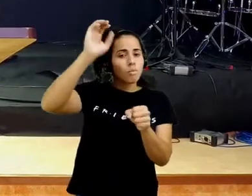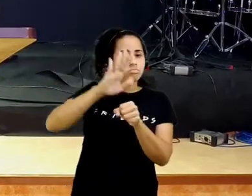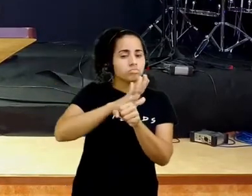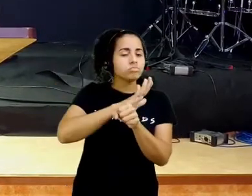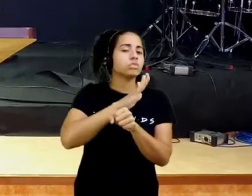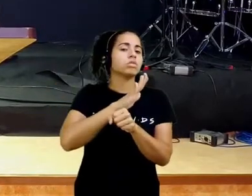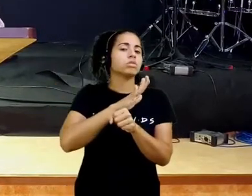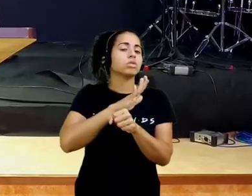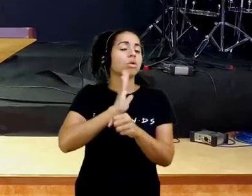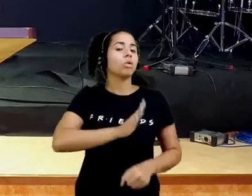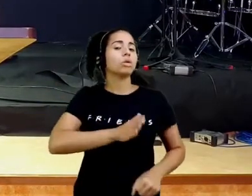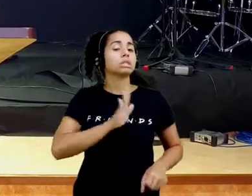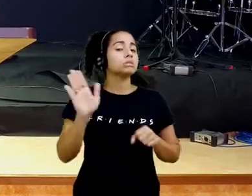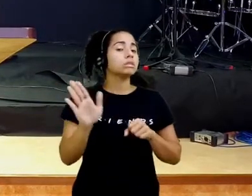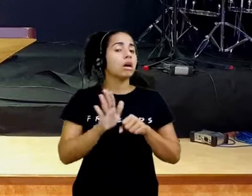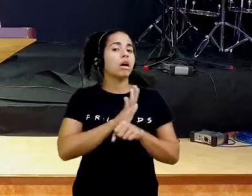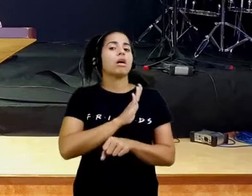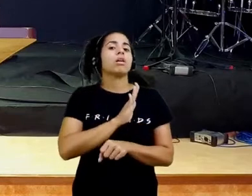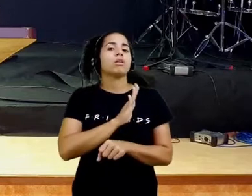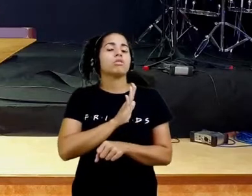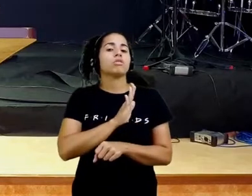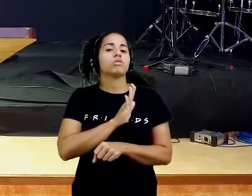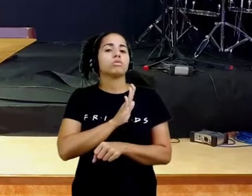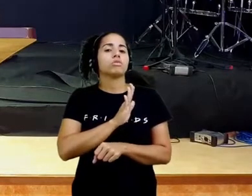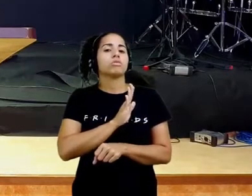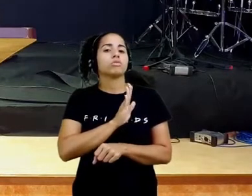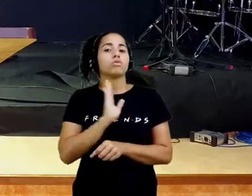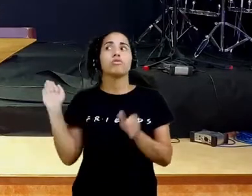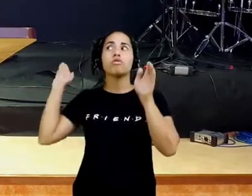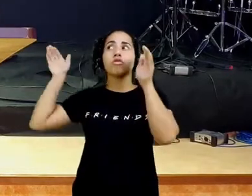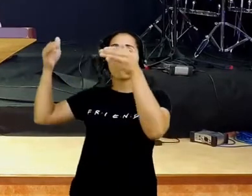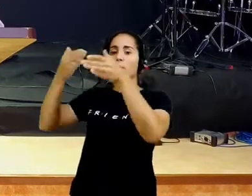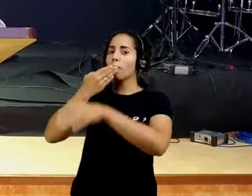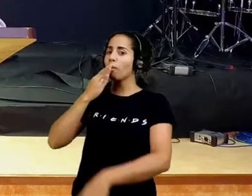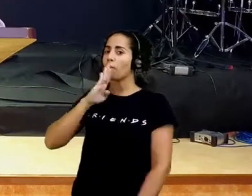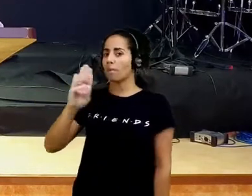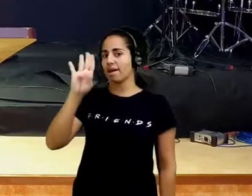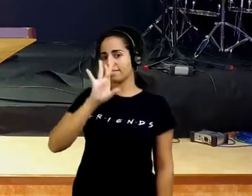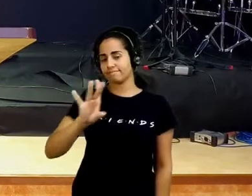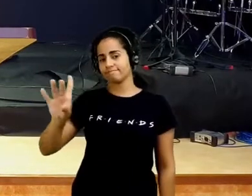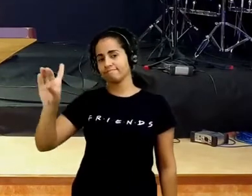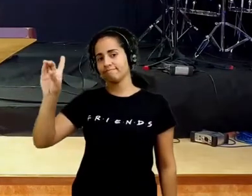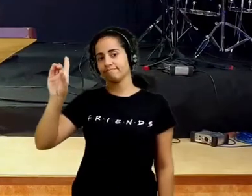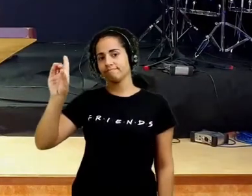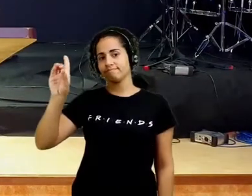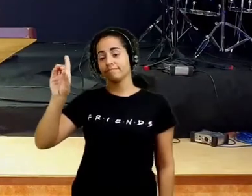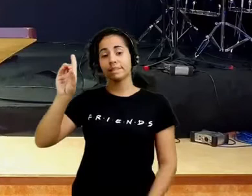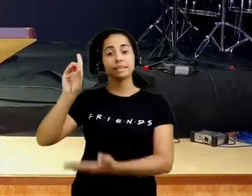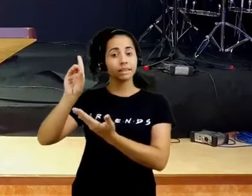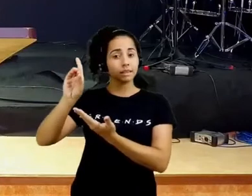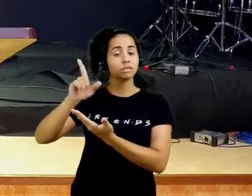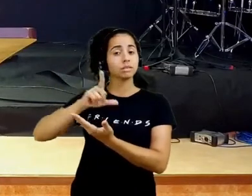querido, cheio, com o nosso coração cheio, voltado para as promessas de Deus, para aquilo que o